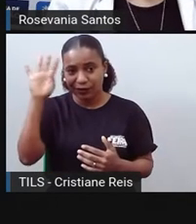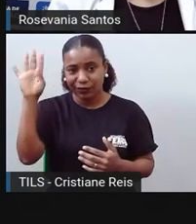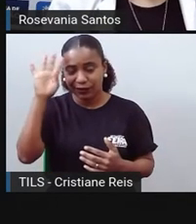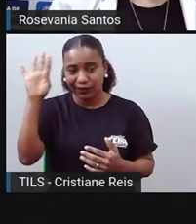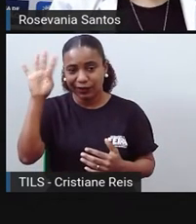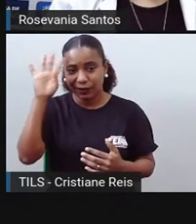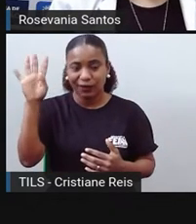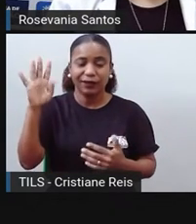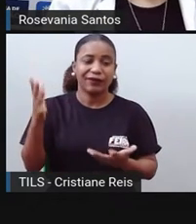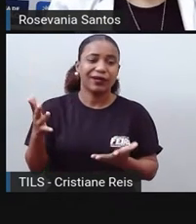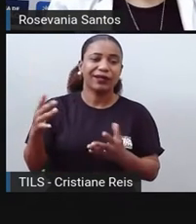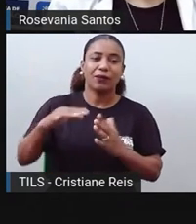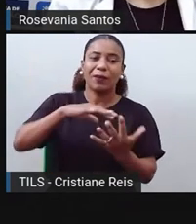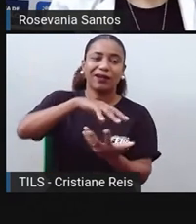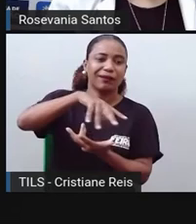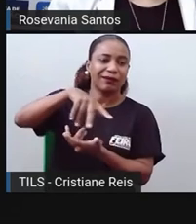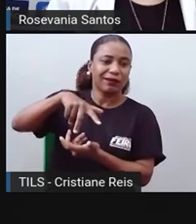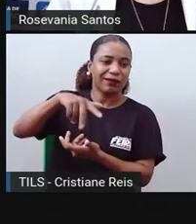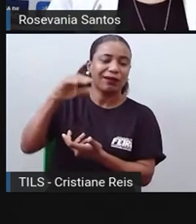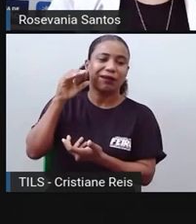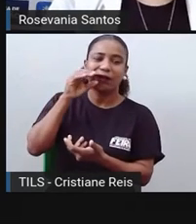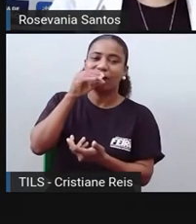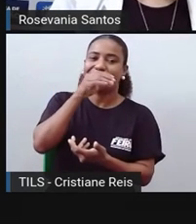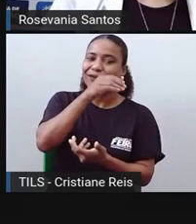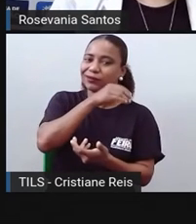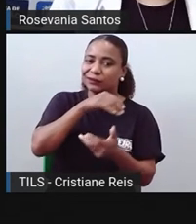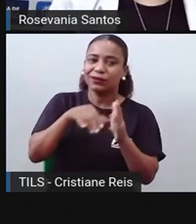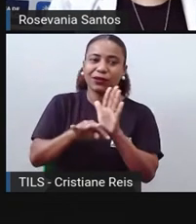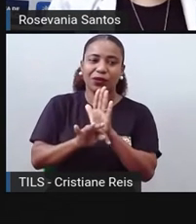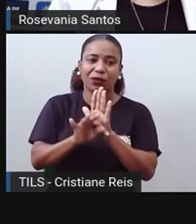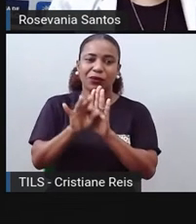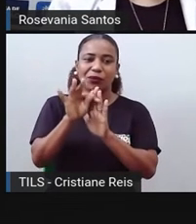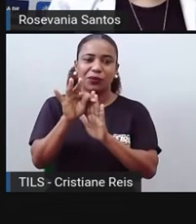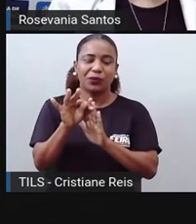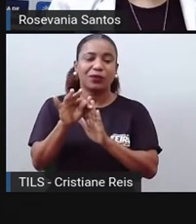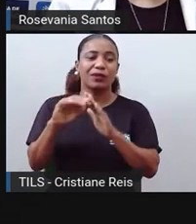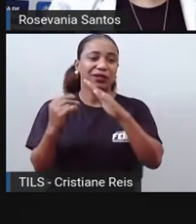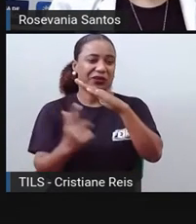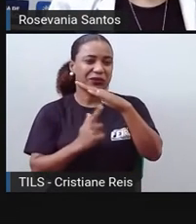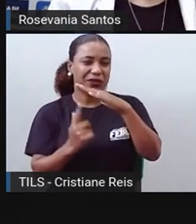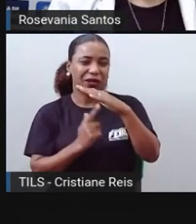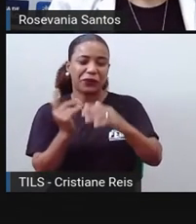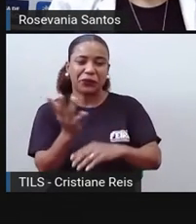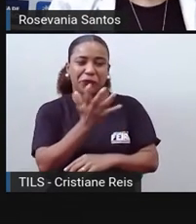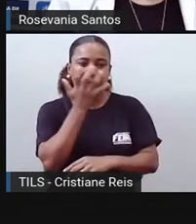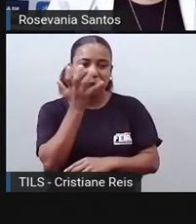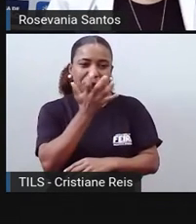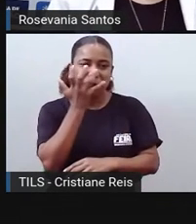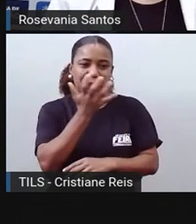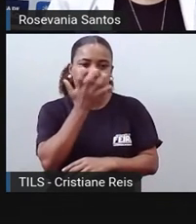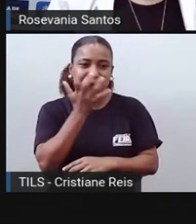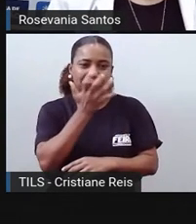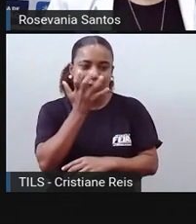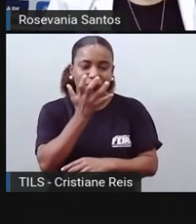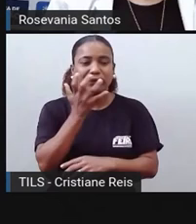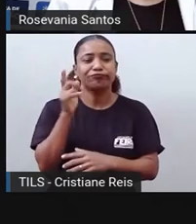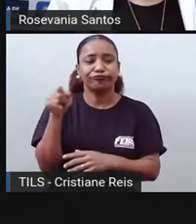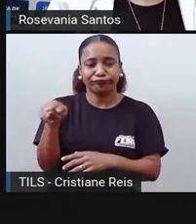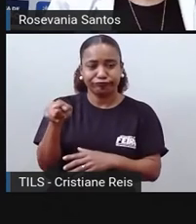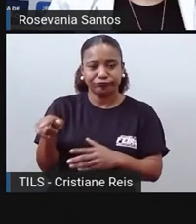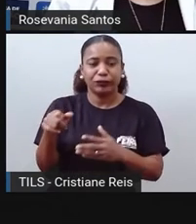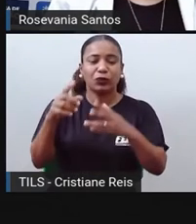aumento da temperatura do planeta que vem provocando emissão de gases poluentes e as calotas estão derretendo. E à medida que